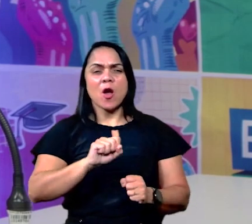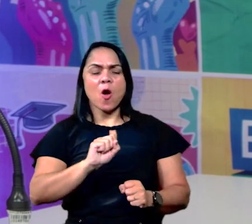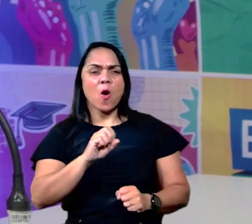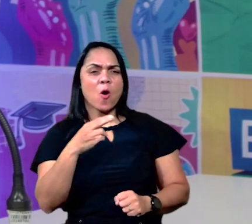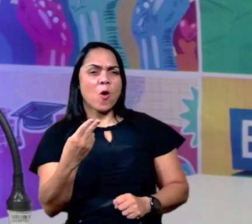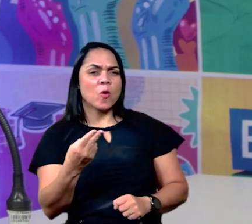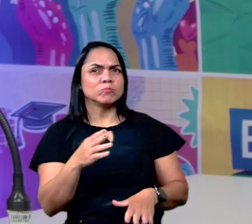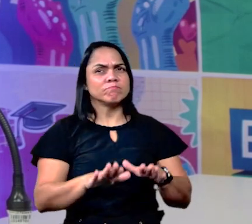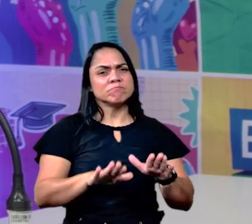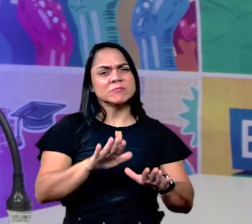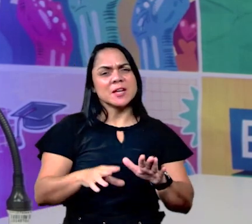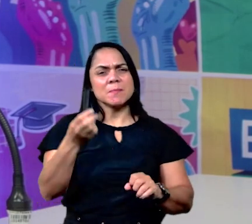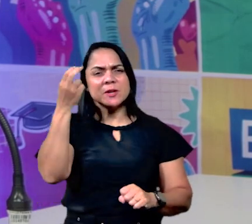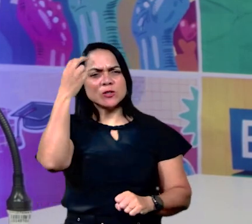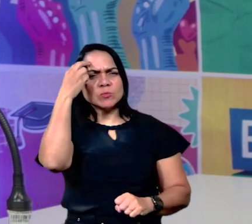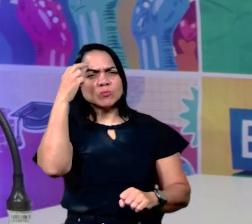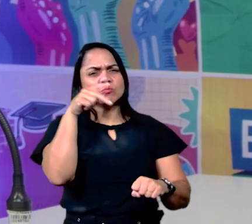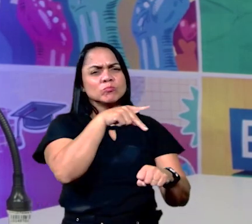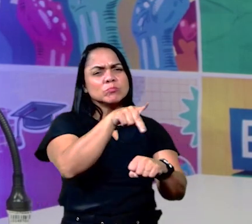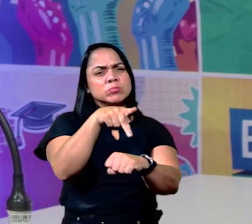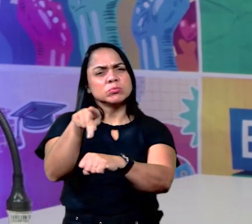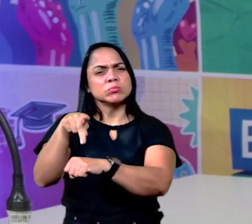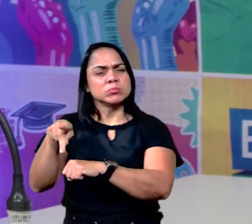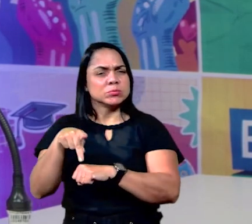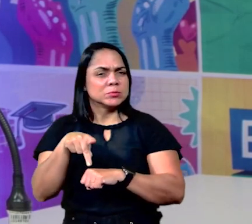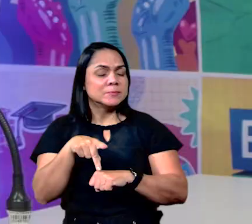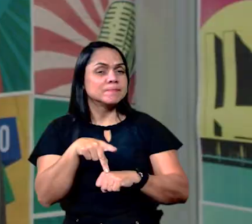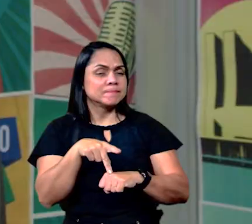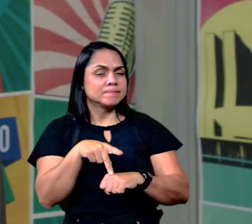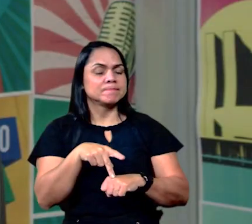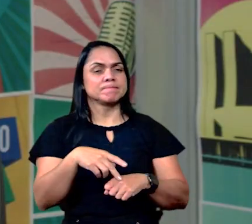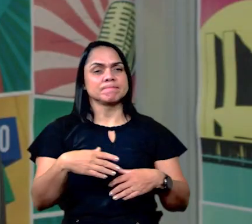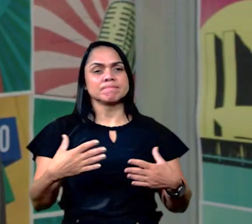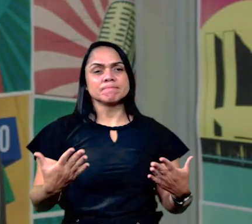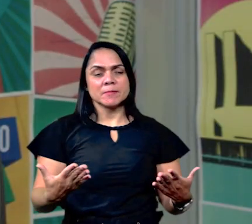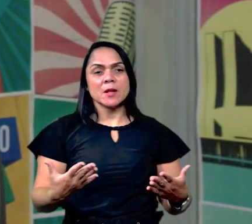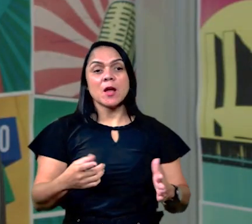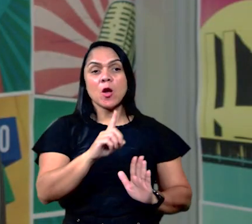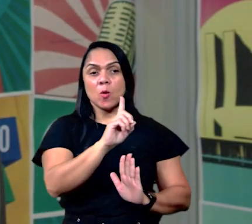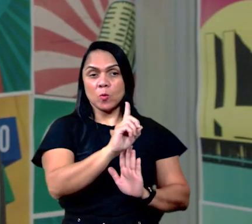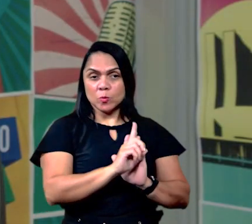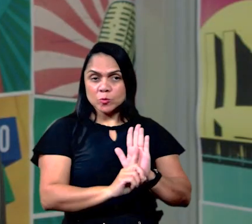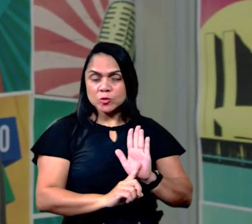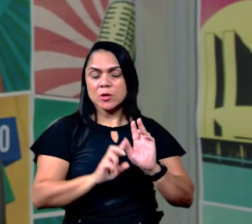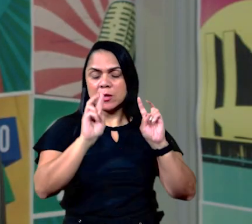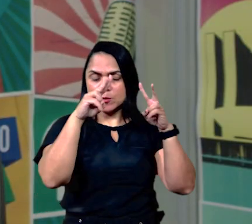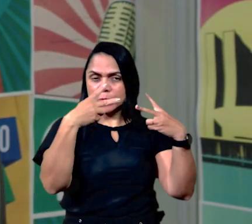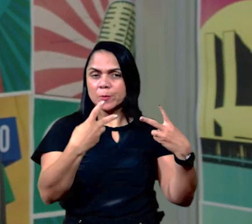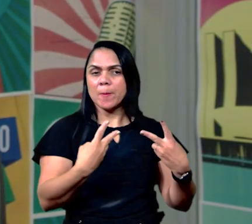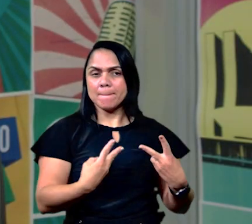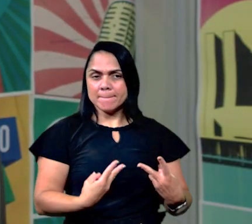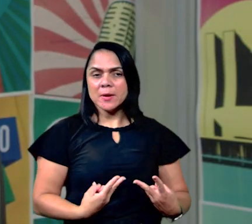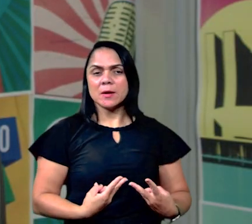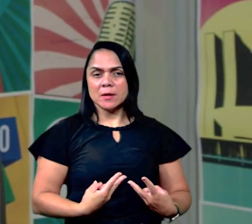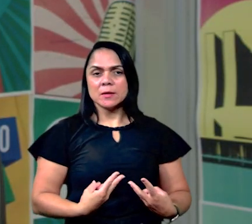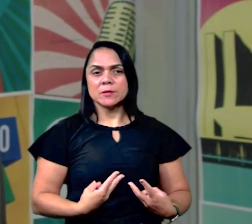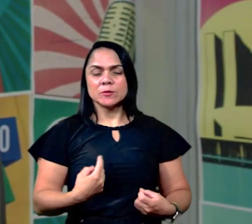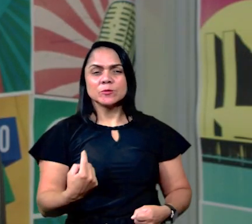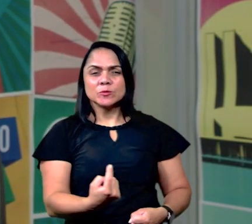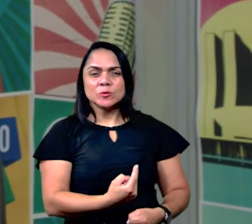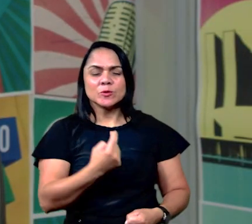contexto cultural de cada país? No rol, né, dos direitos humanos, a gente pensa em